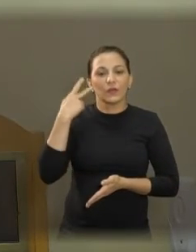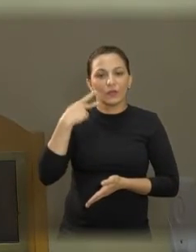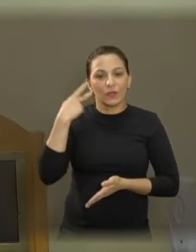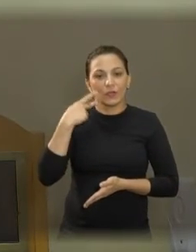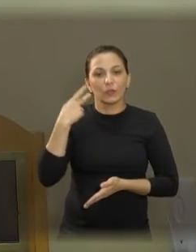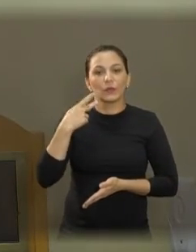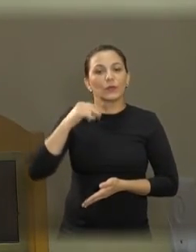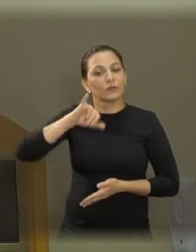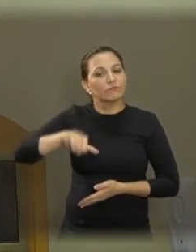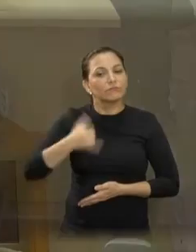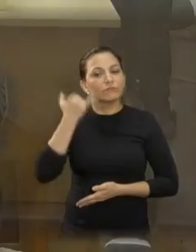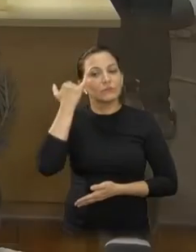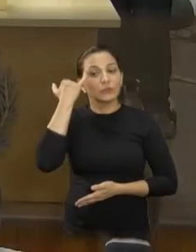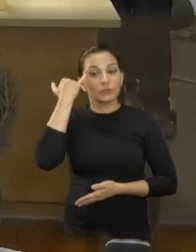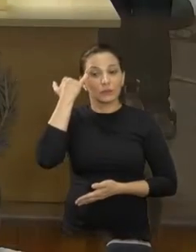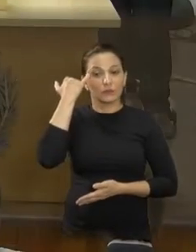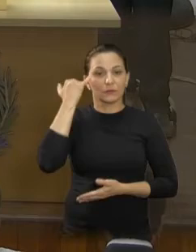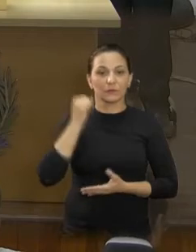Jefferson Yachuda.